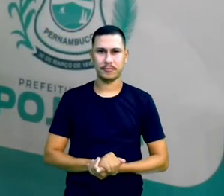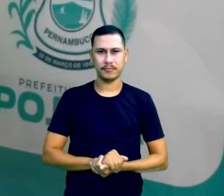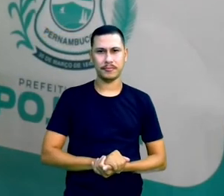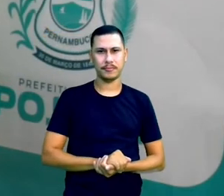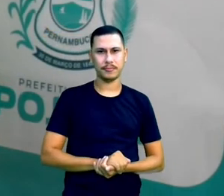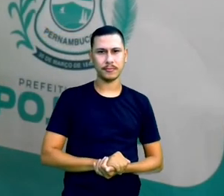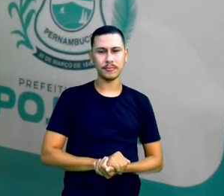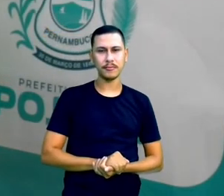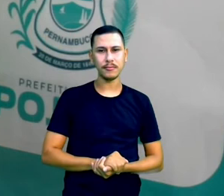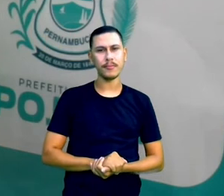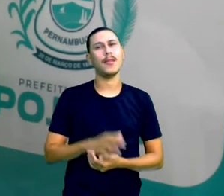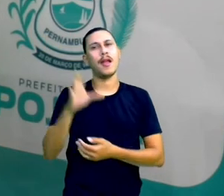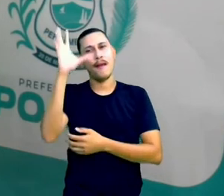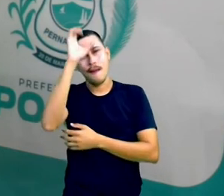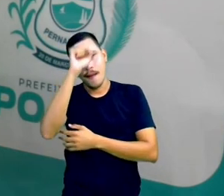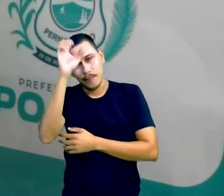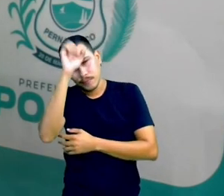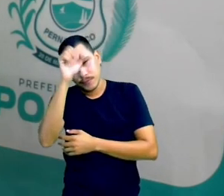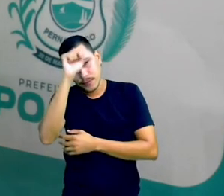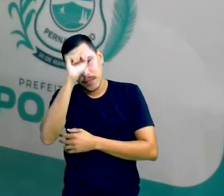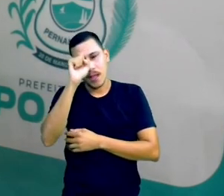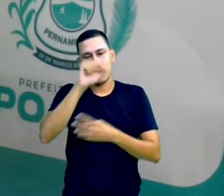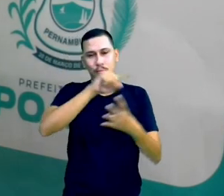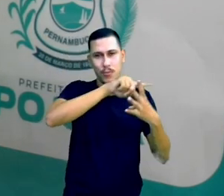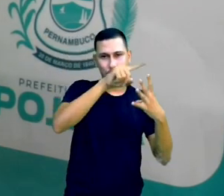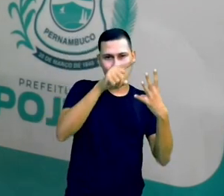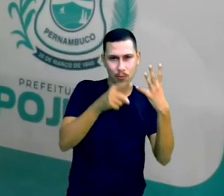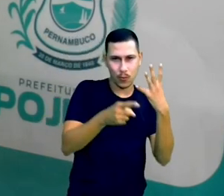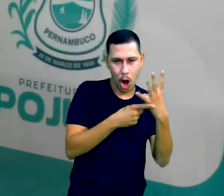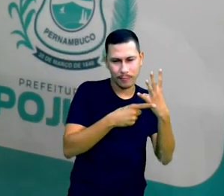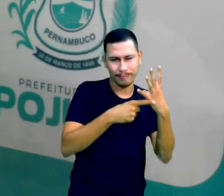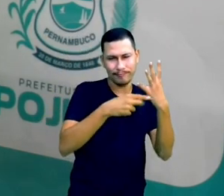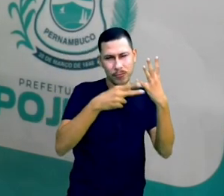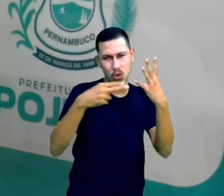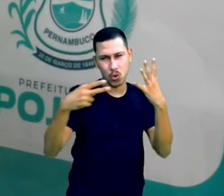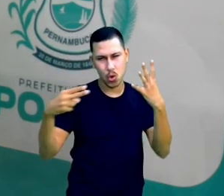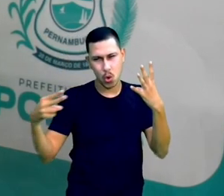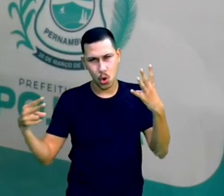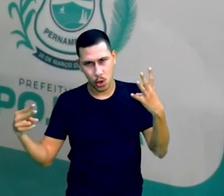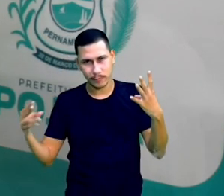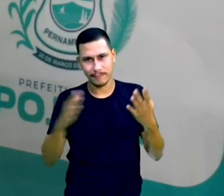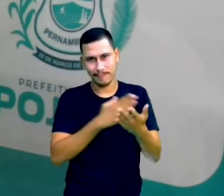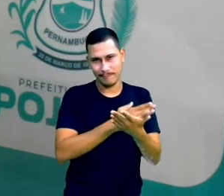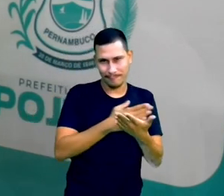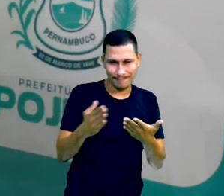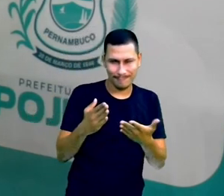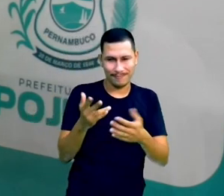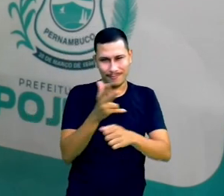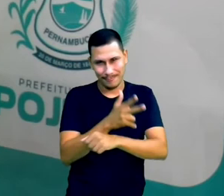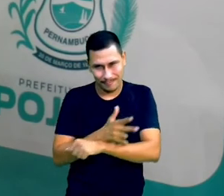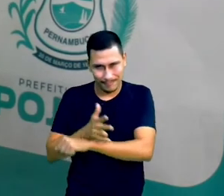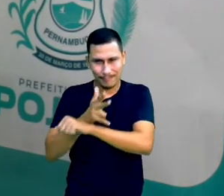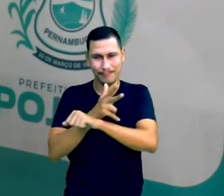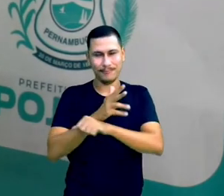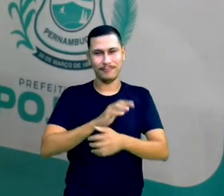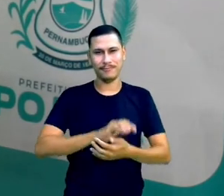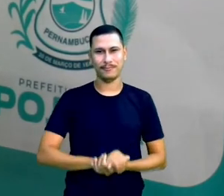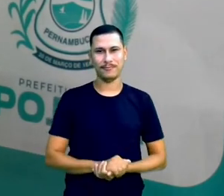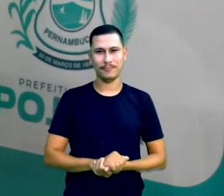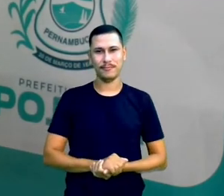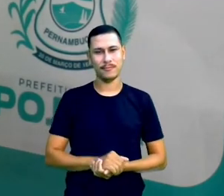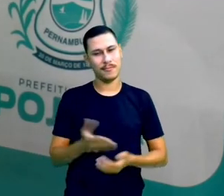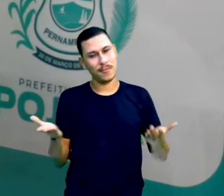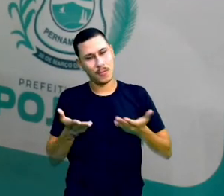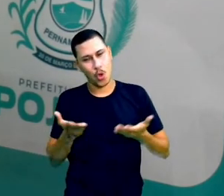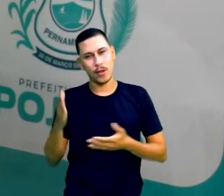a gente falou daqueles quatro itens que a gente viu no começo do nosso vídeo, certo? Vamos